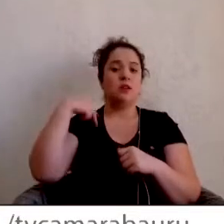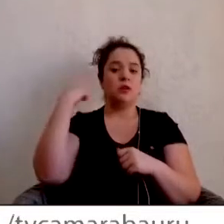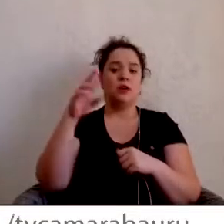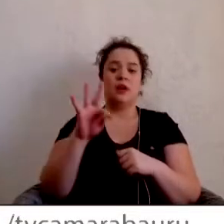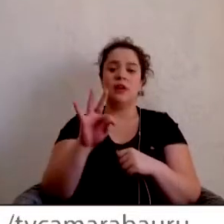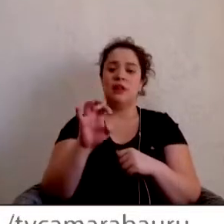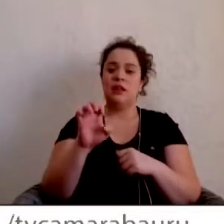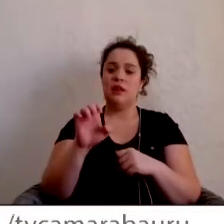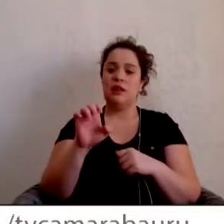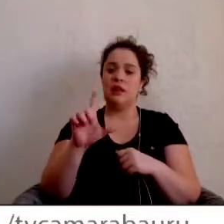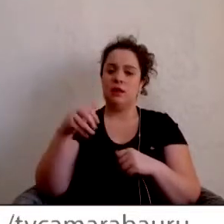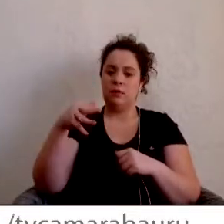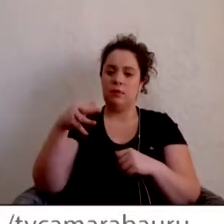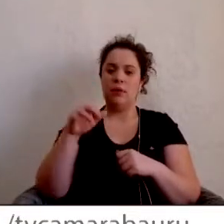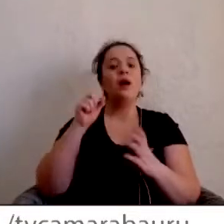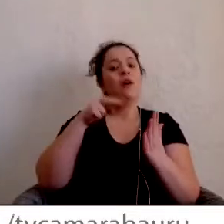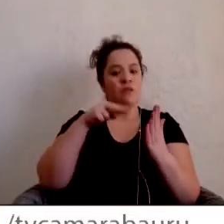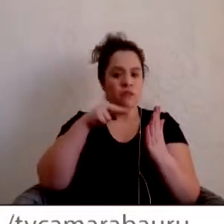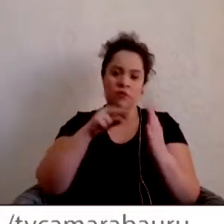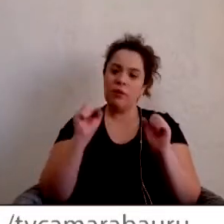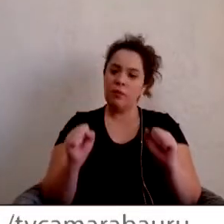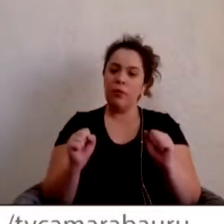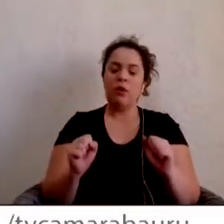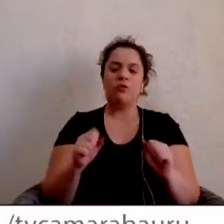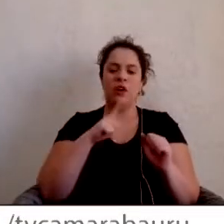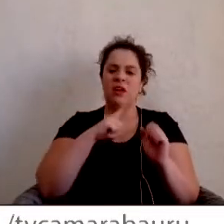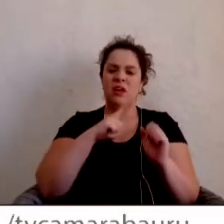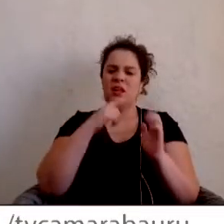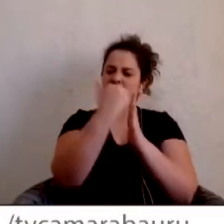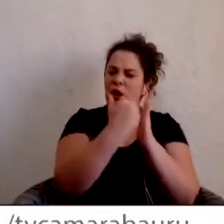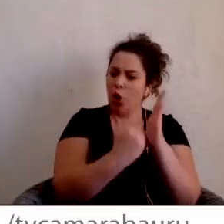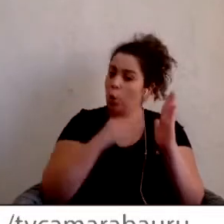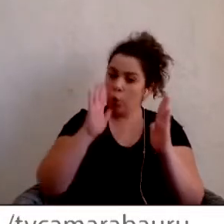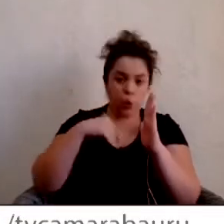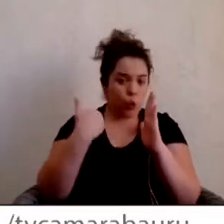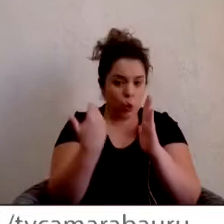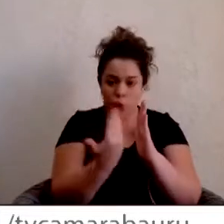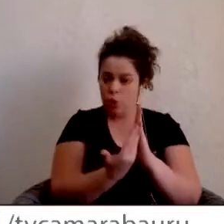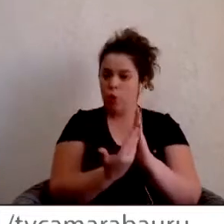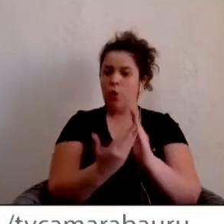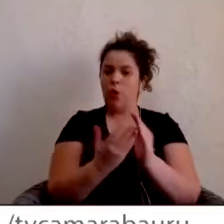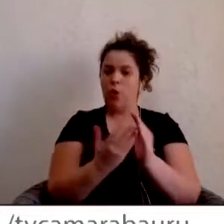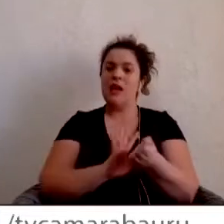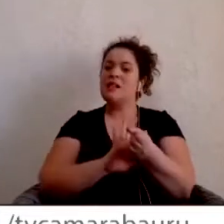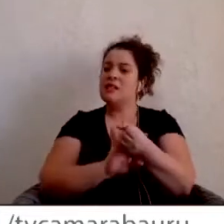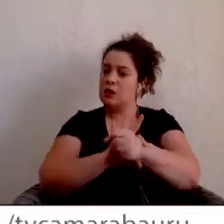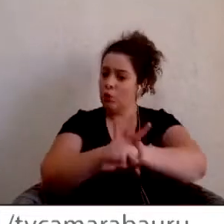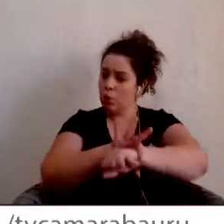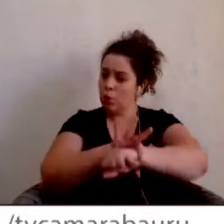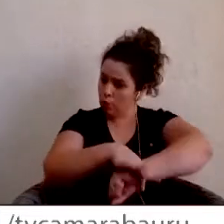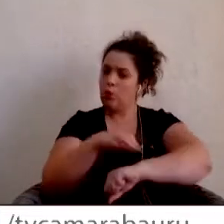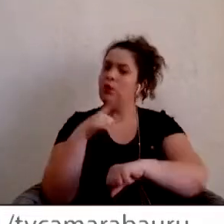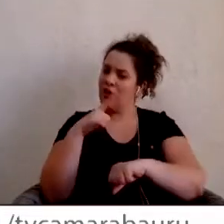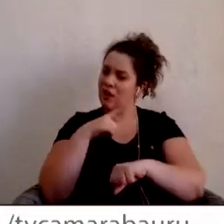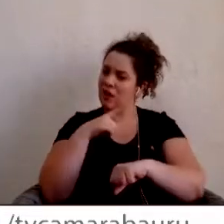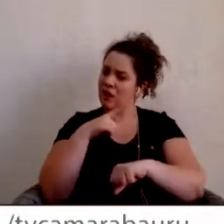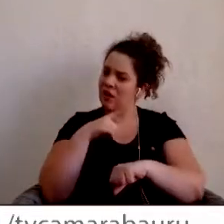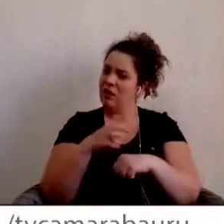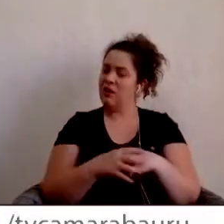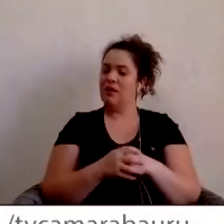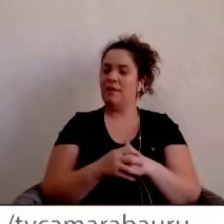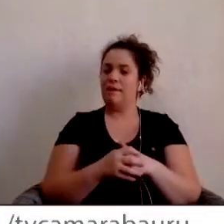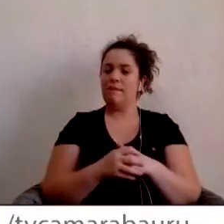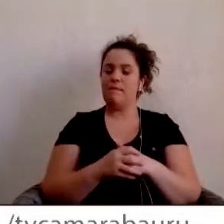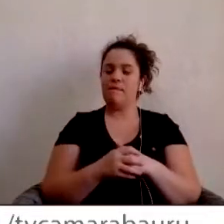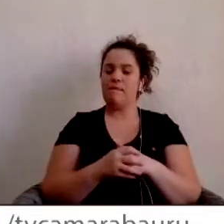os requisitos de segurança, de higiene e de distanciamento, já que esse é um requisito extremamente importante. Gostaria aqui ainda de